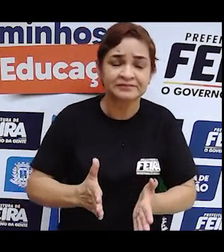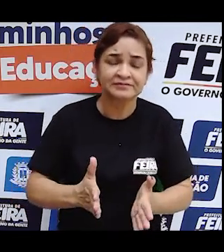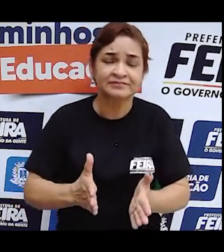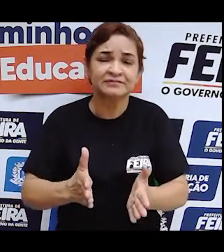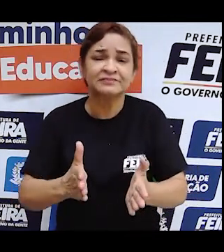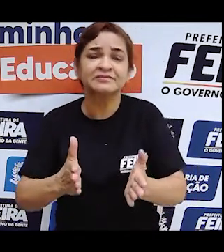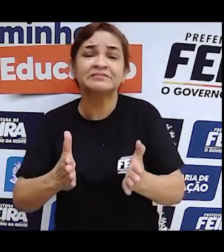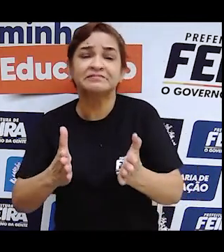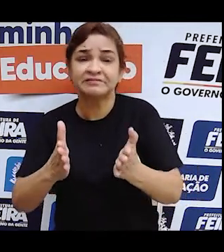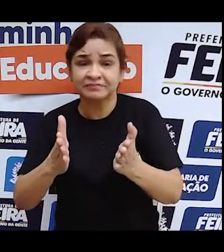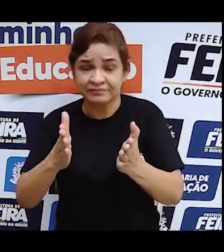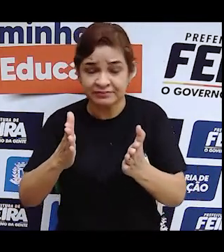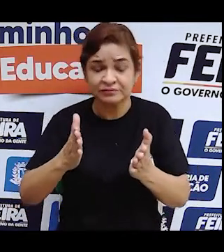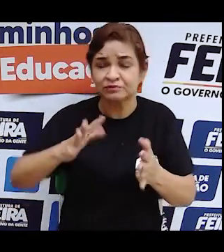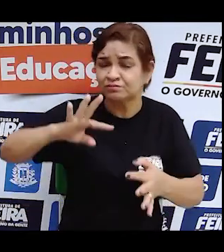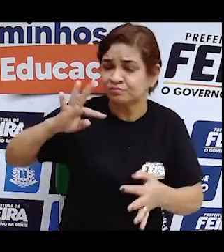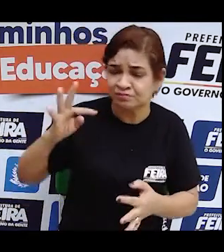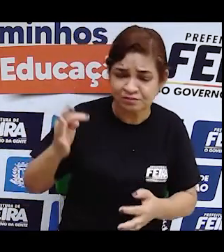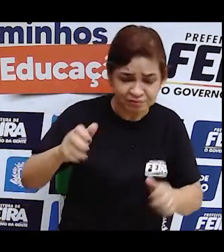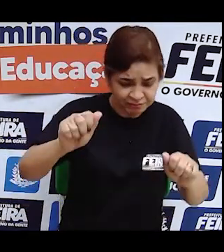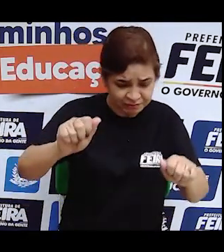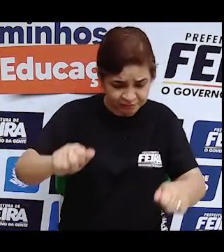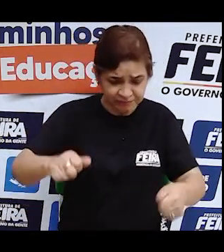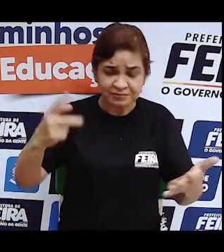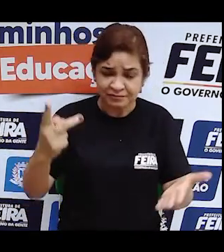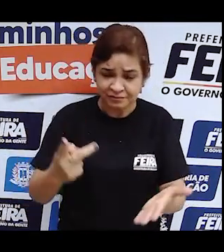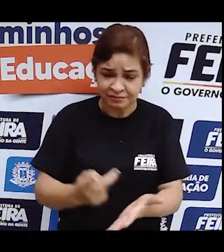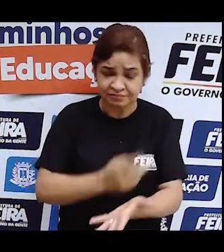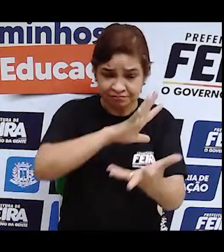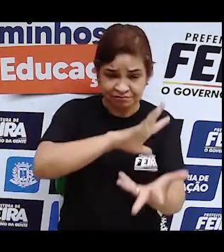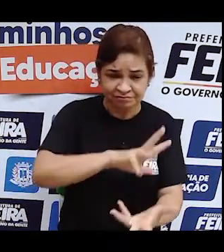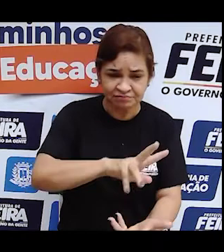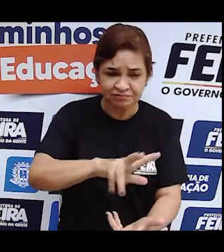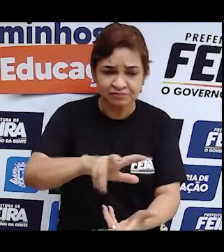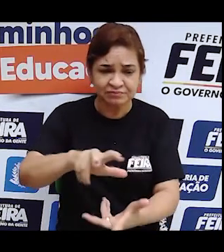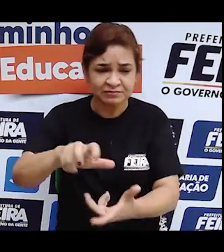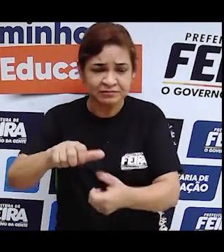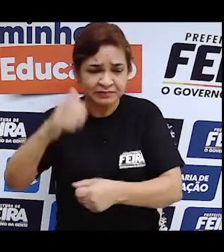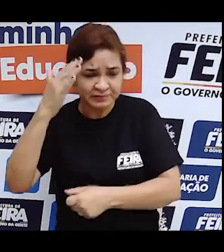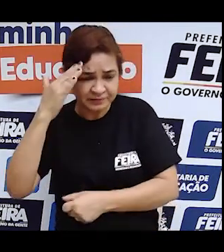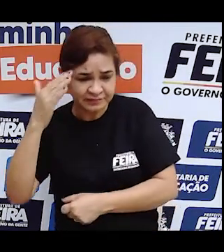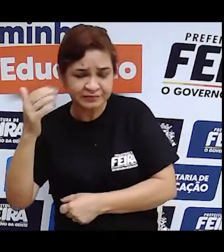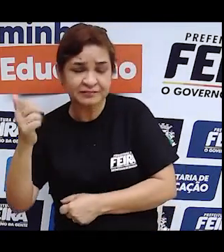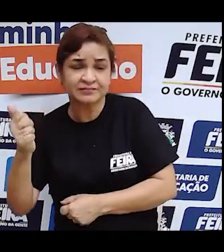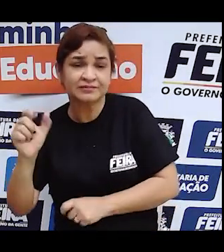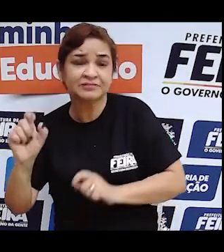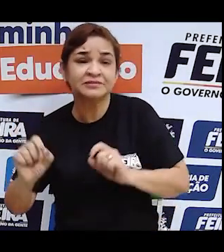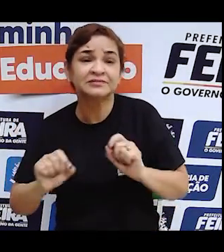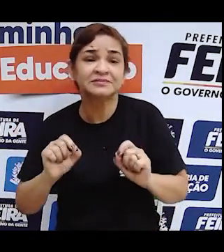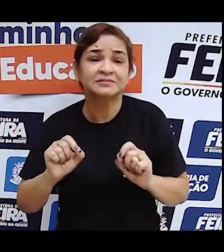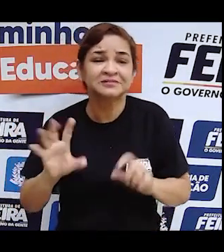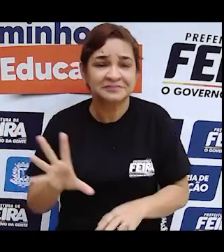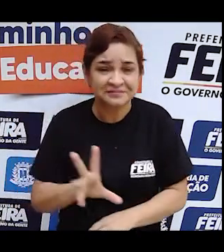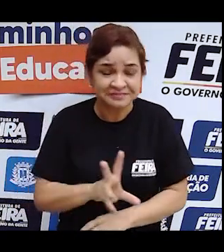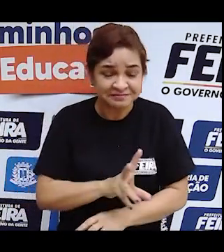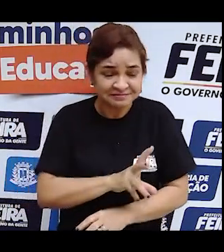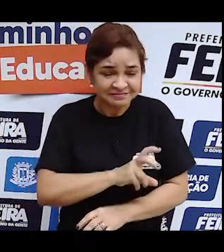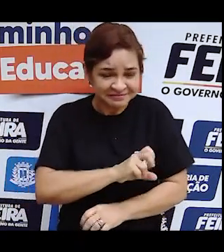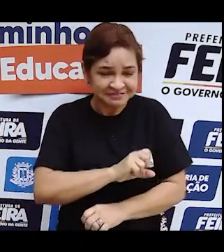rodar, em cima dele tudo vale. Quem sabe isso quer dizer